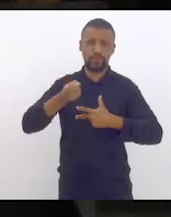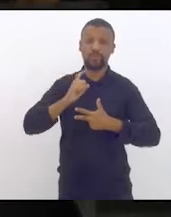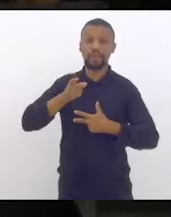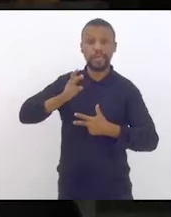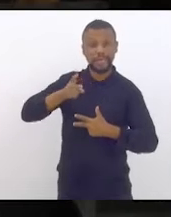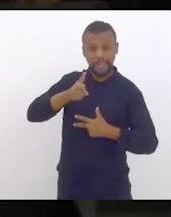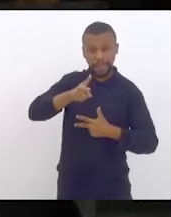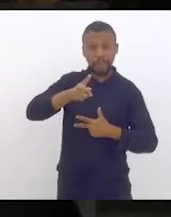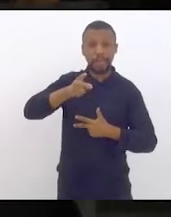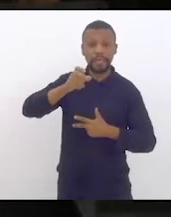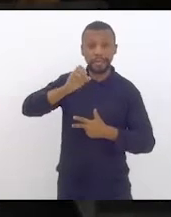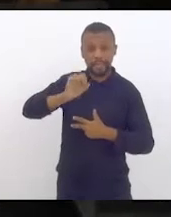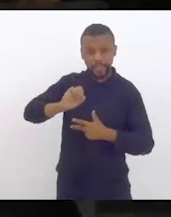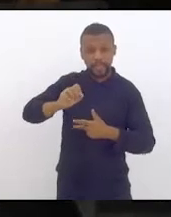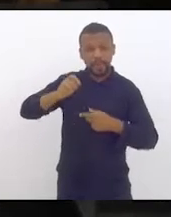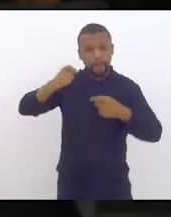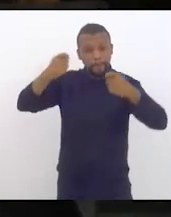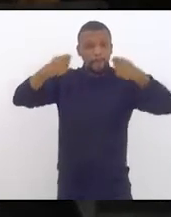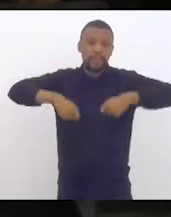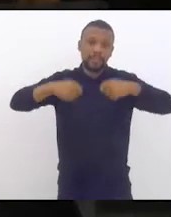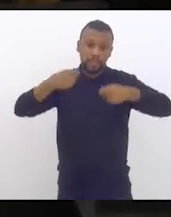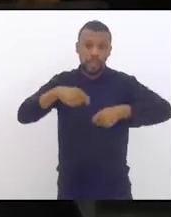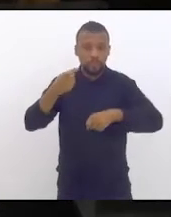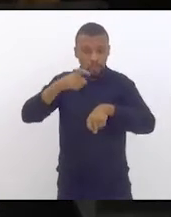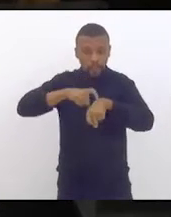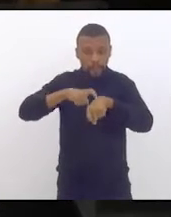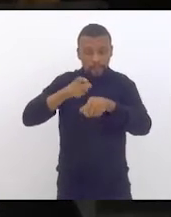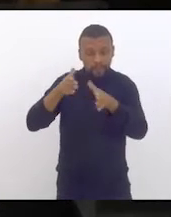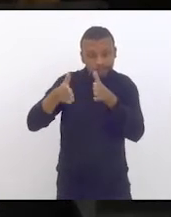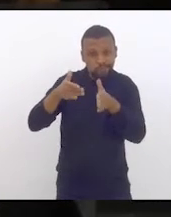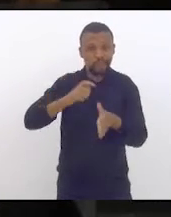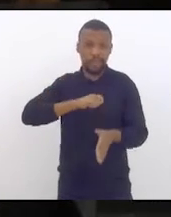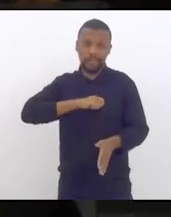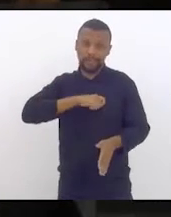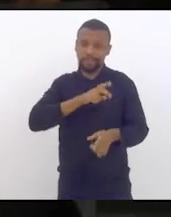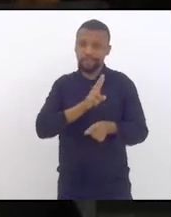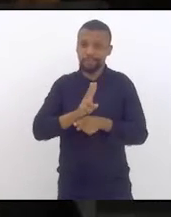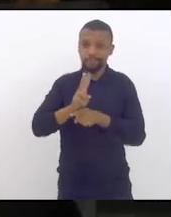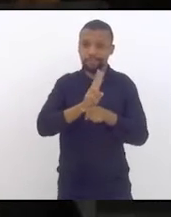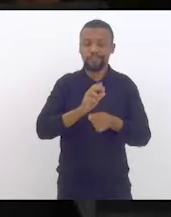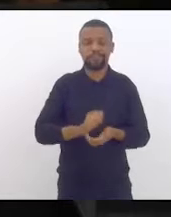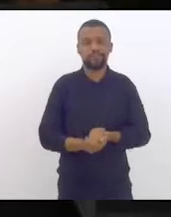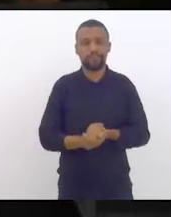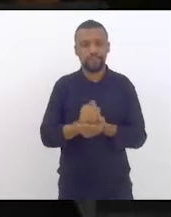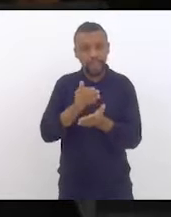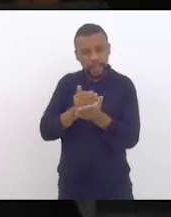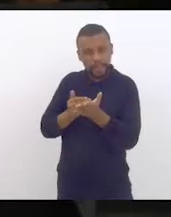necessário nesta fiscalização usar inicialmente